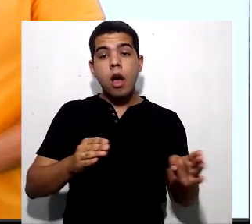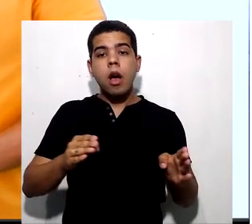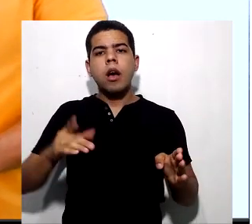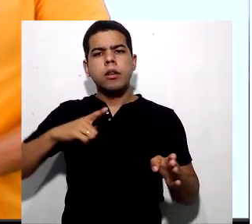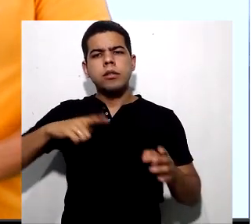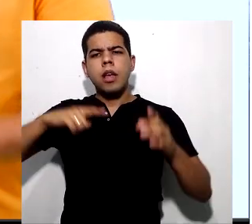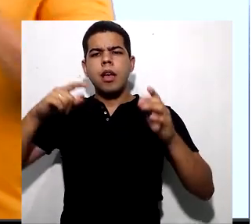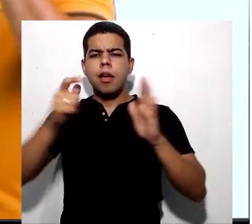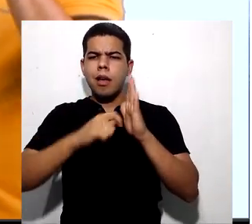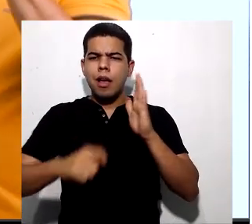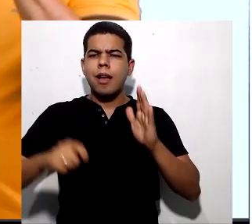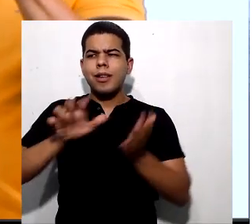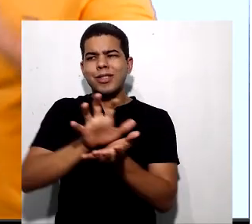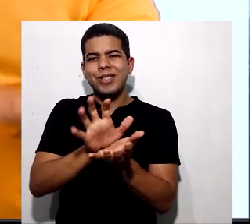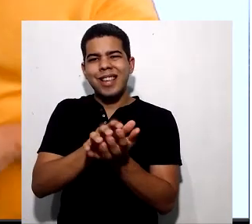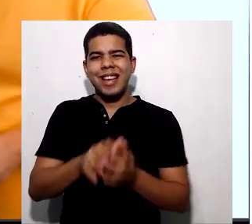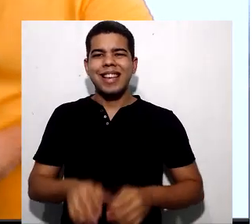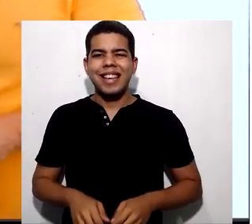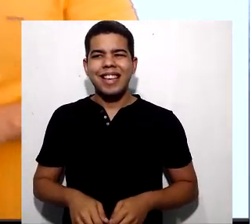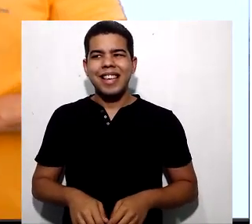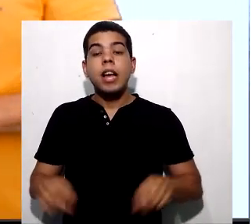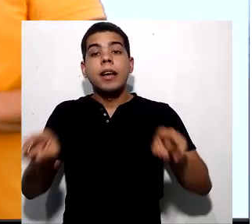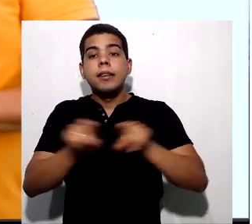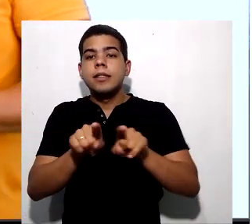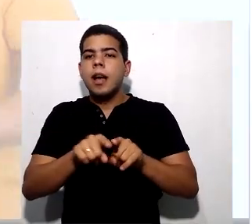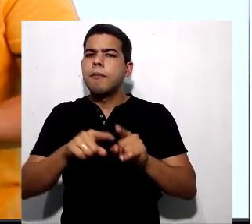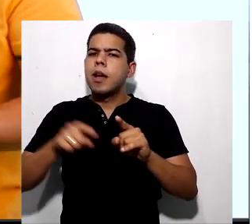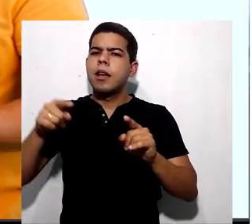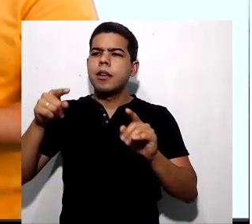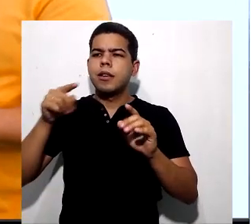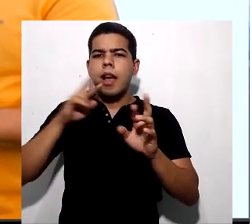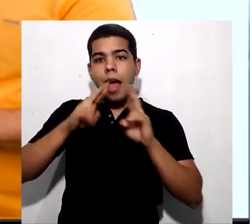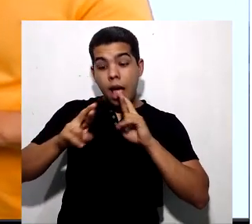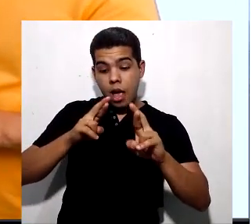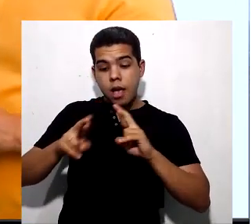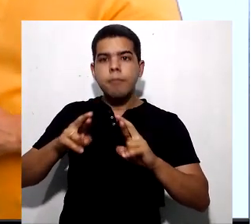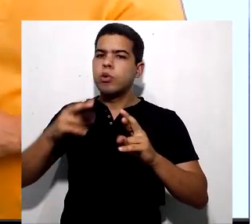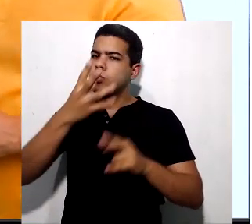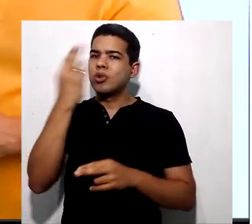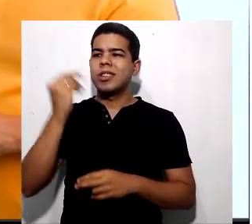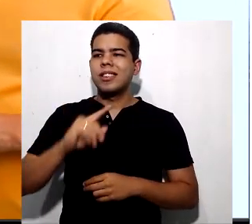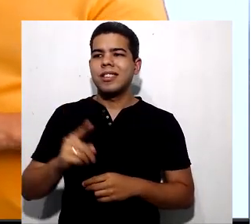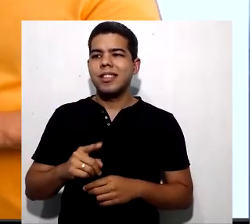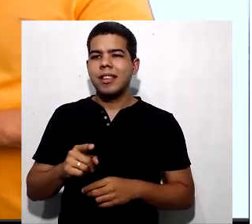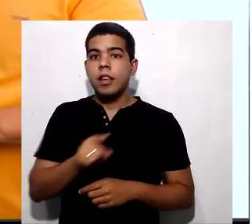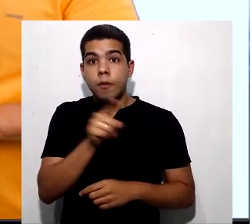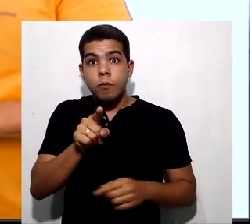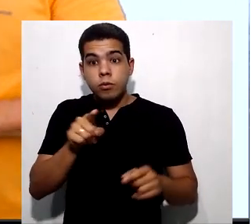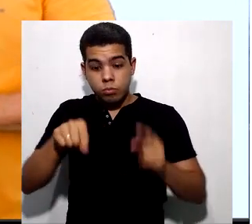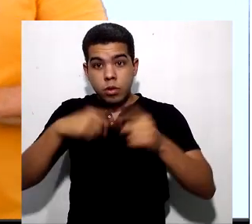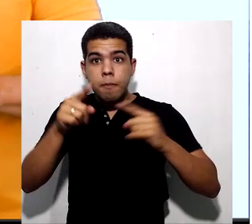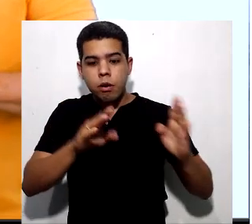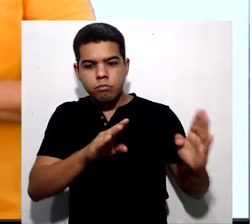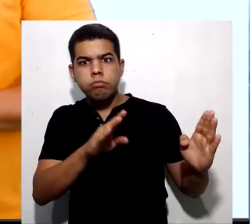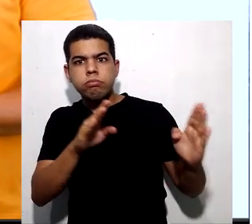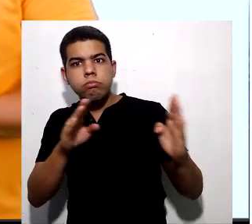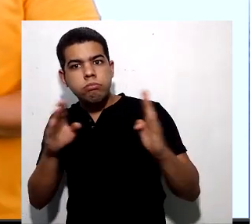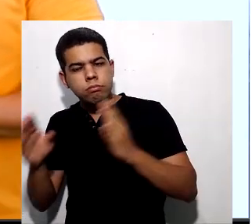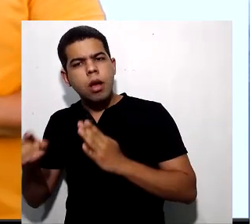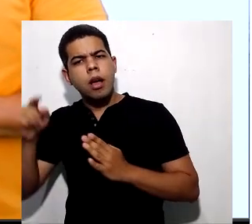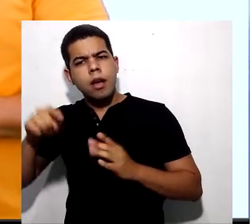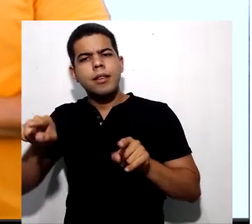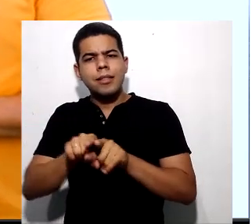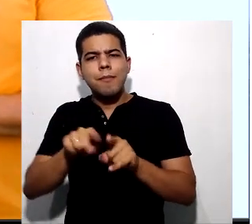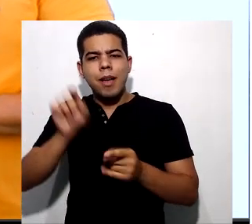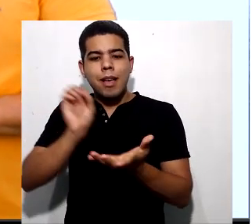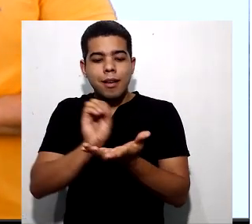autores pernambucanos. E você, Samuel? E não esqueçam do desafio. E outra coisa importante, fiquem conosco e sempre conectar